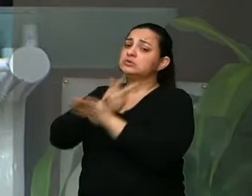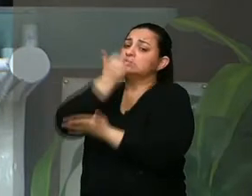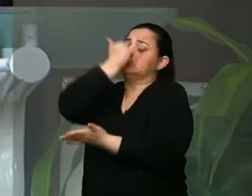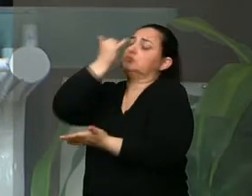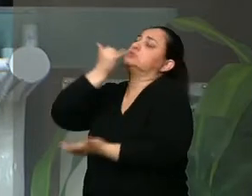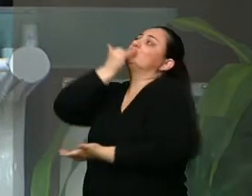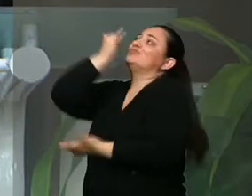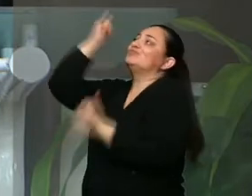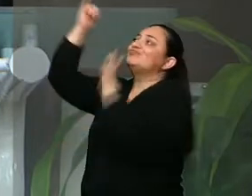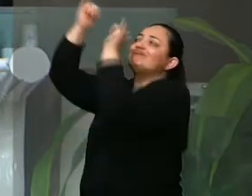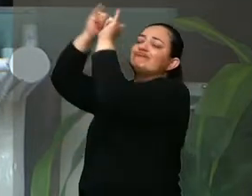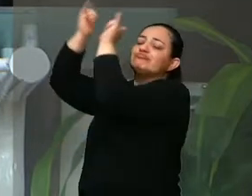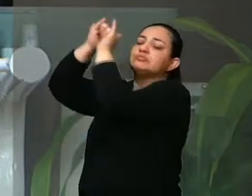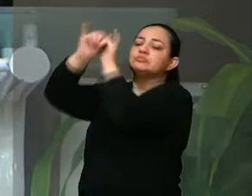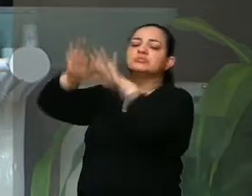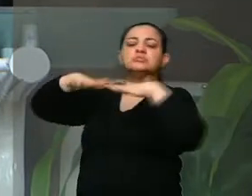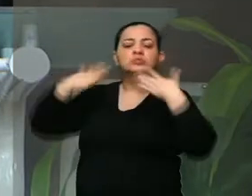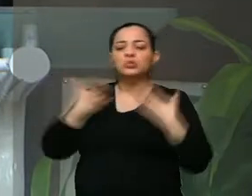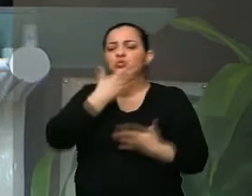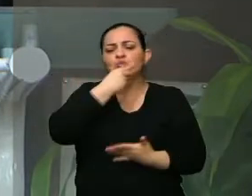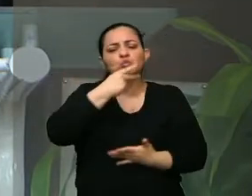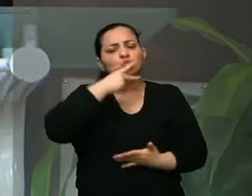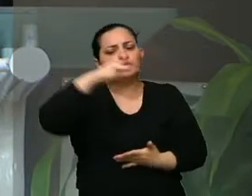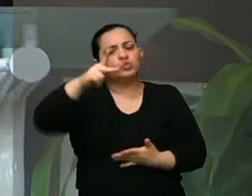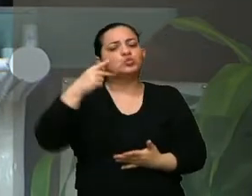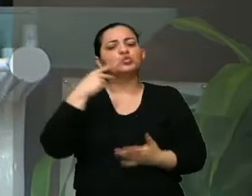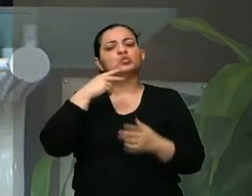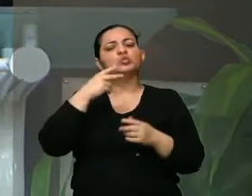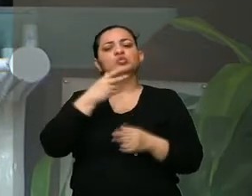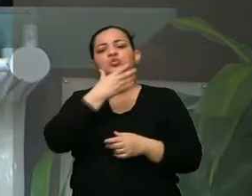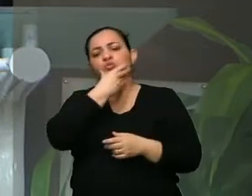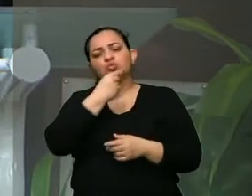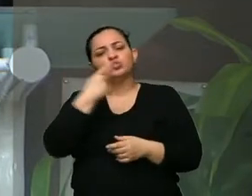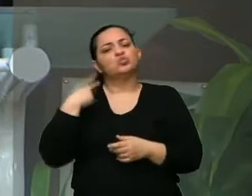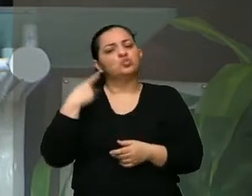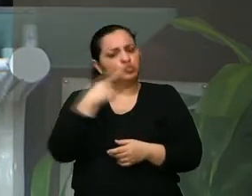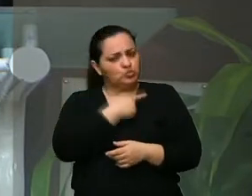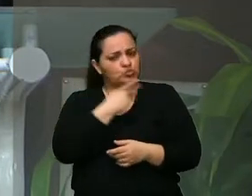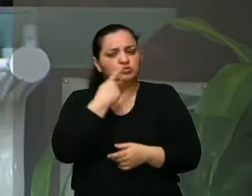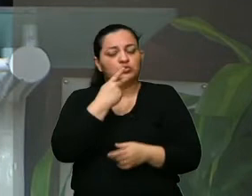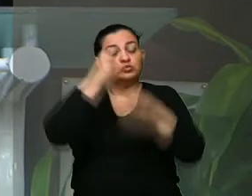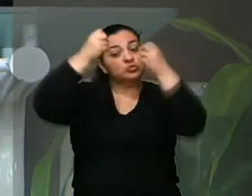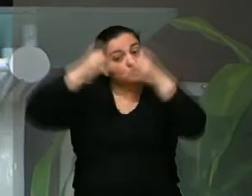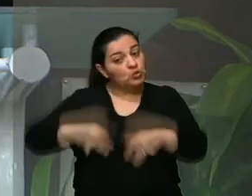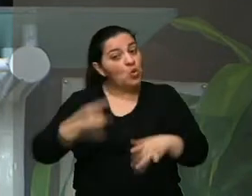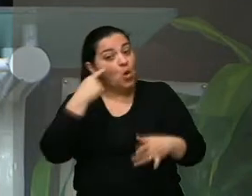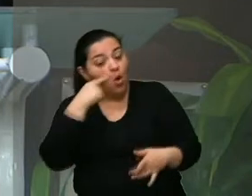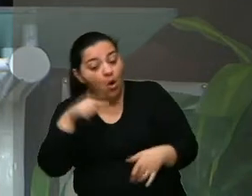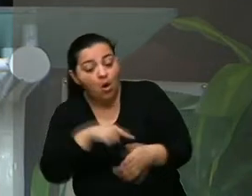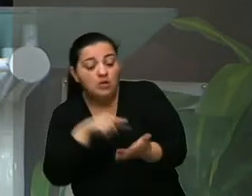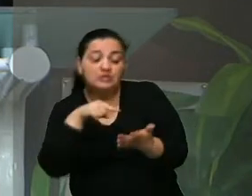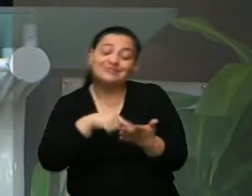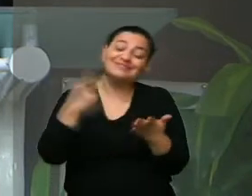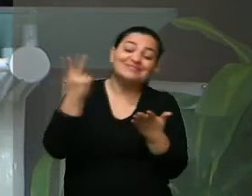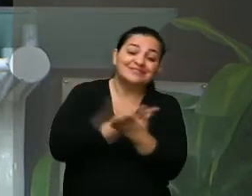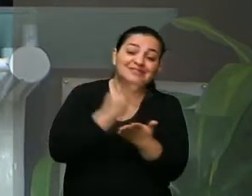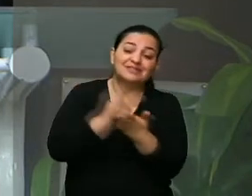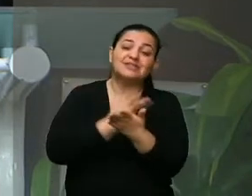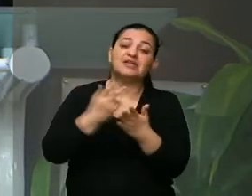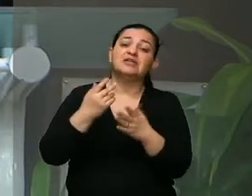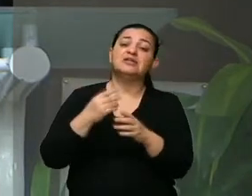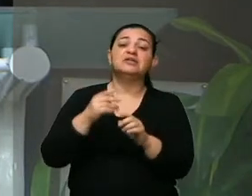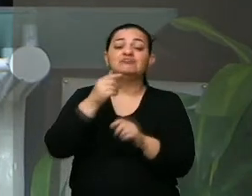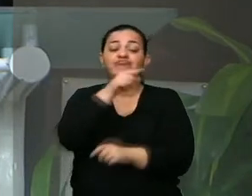o dia que o pastor chegou e disse irmão isso aqui não está certo ele imediatamente de senhor me